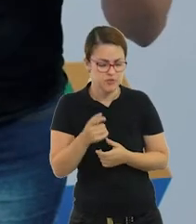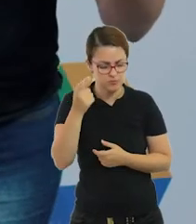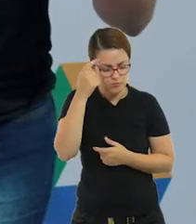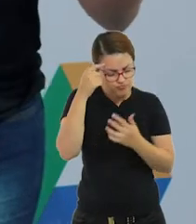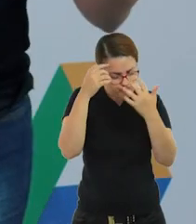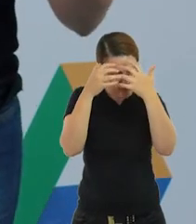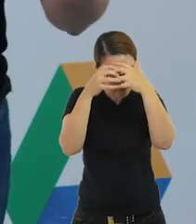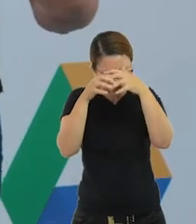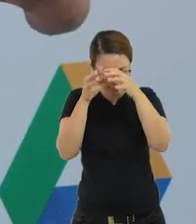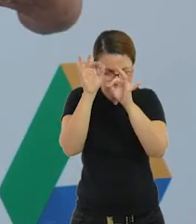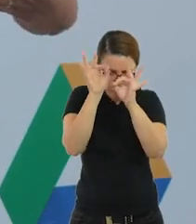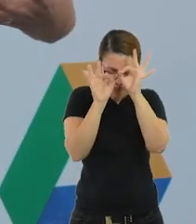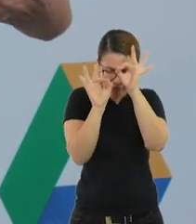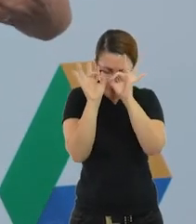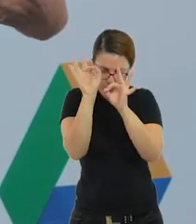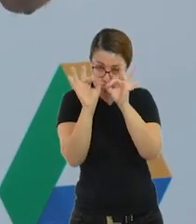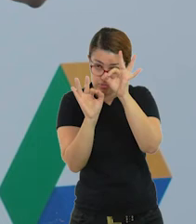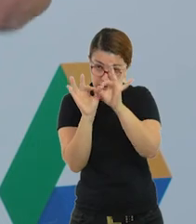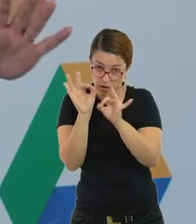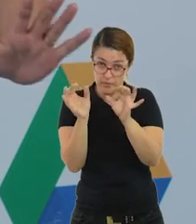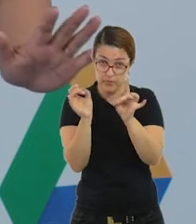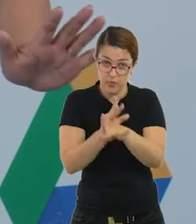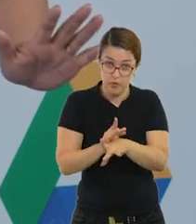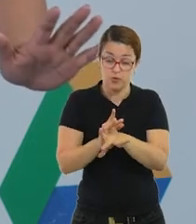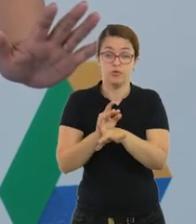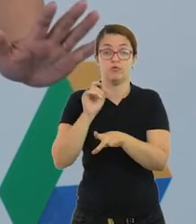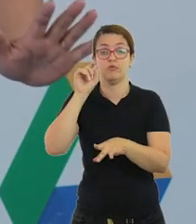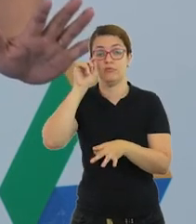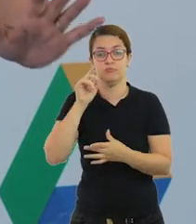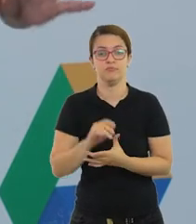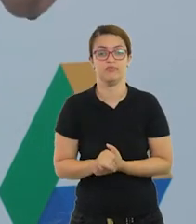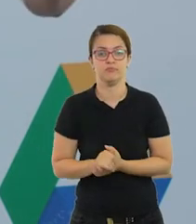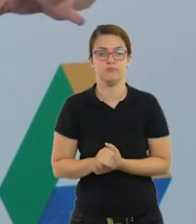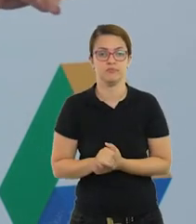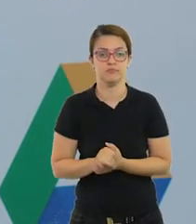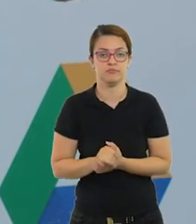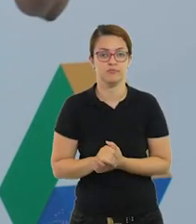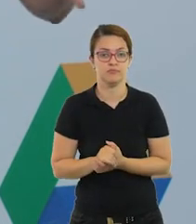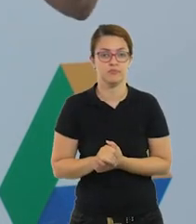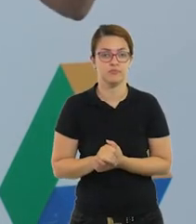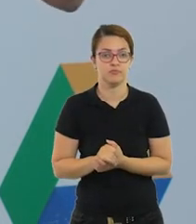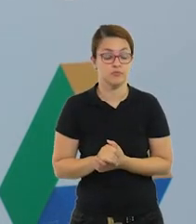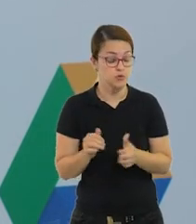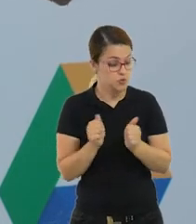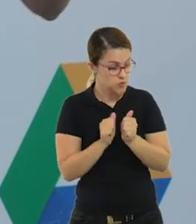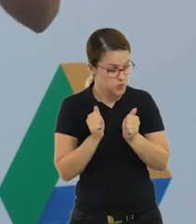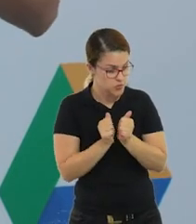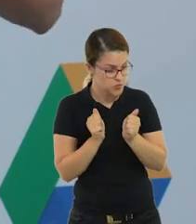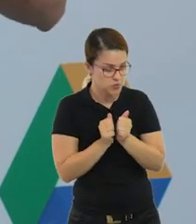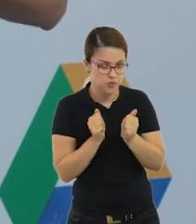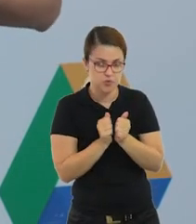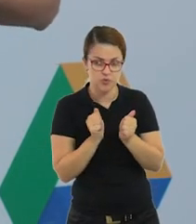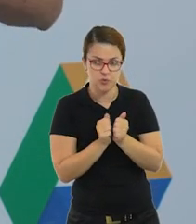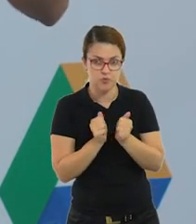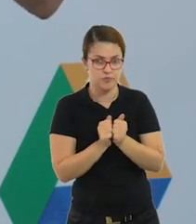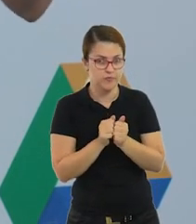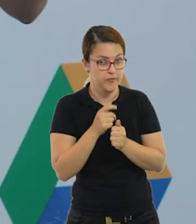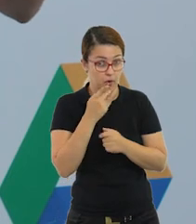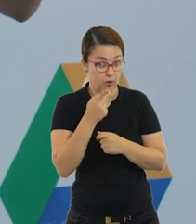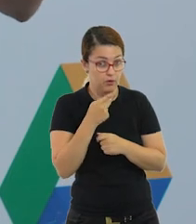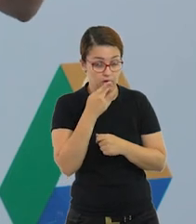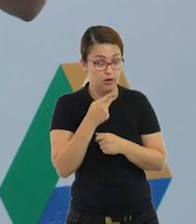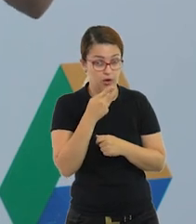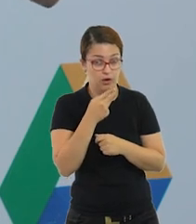ela vai organizando esse pensamento. Depois disso feito, o adulto tenta organizar com ela uma